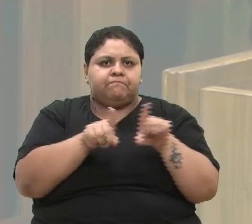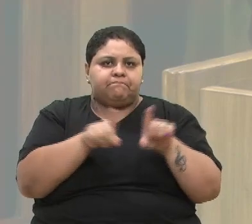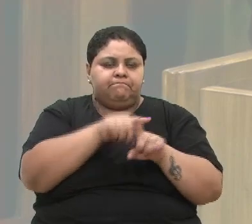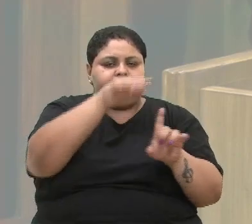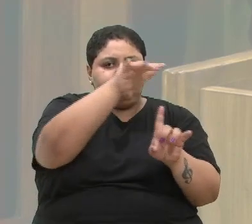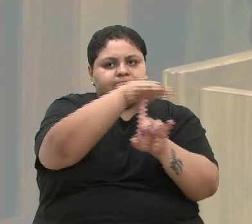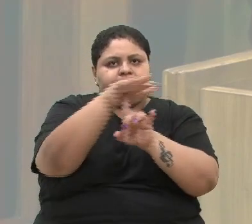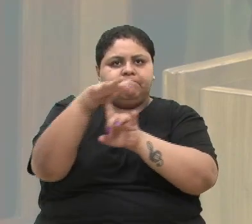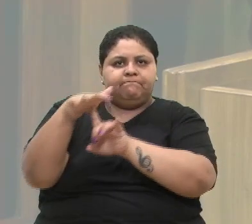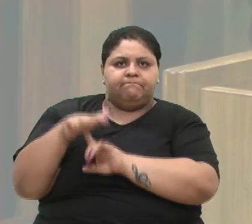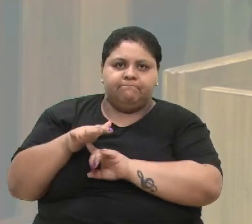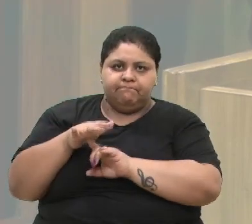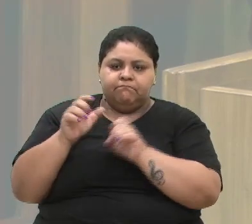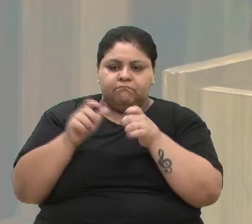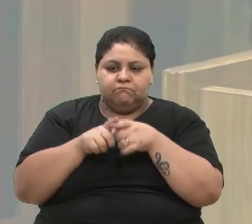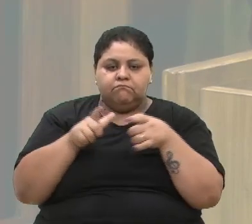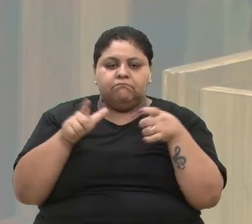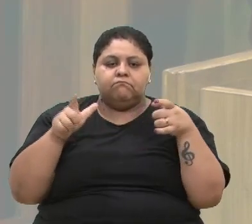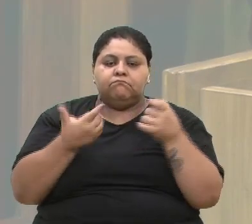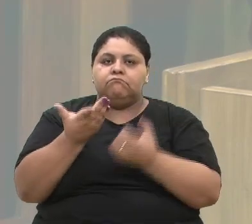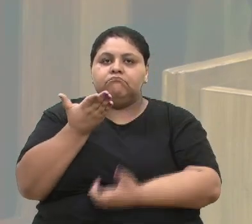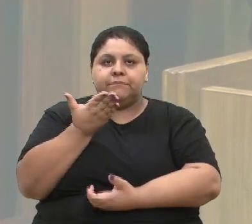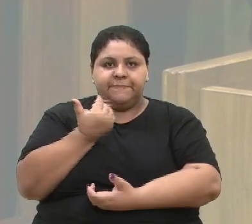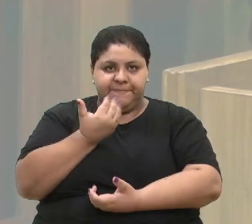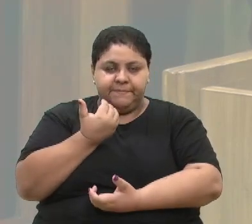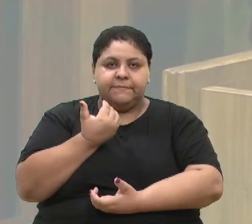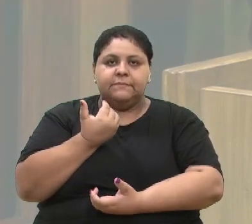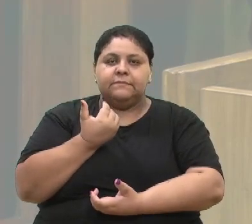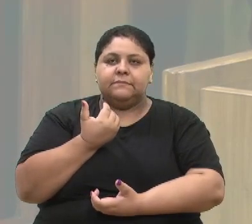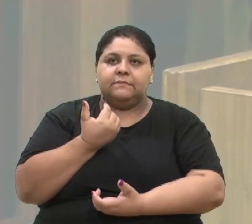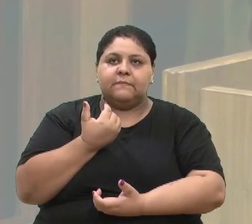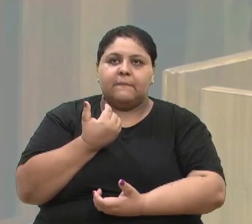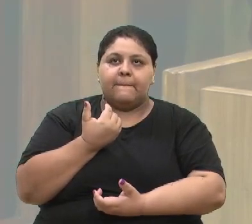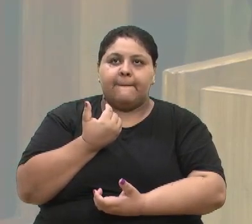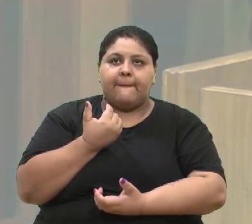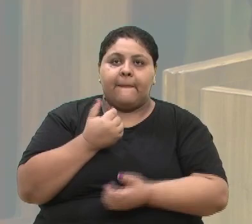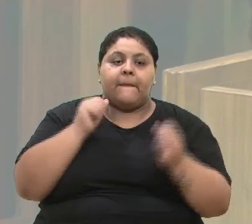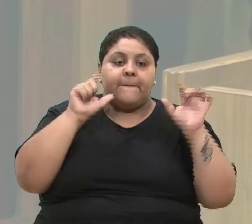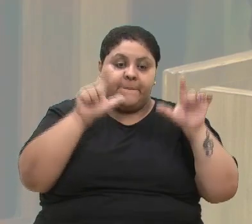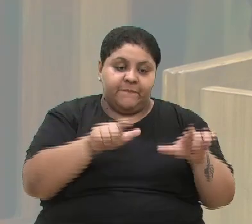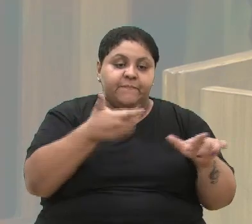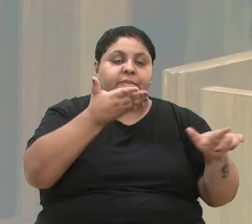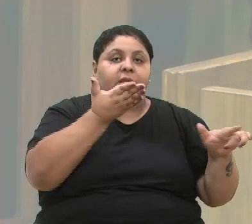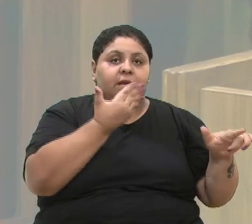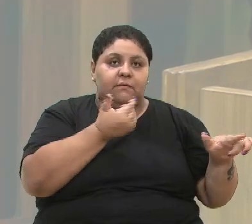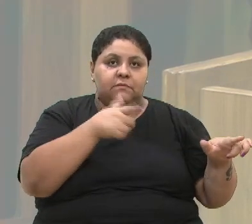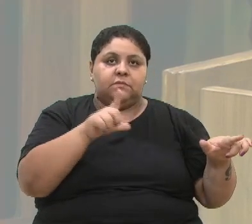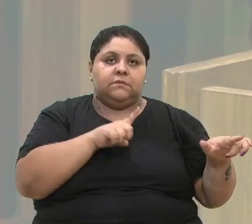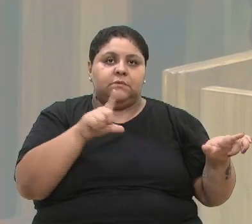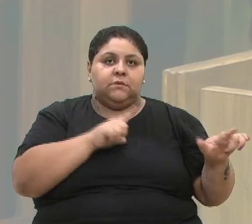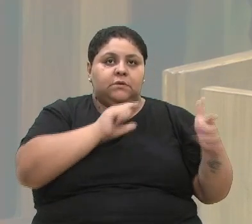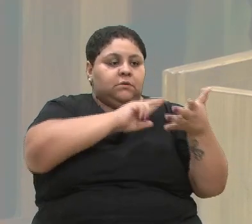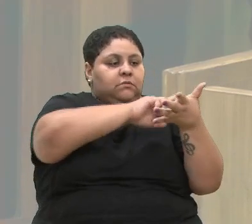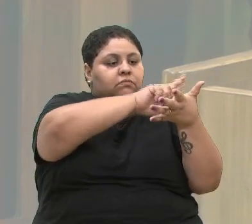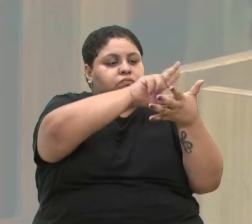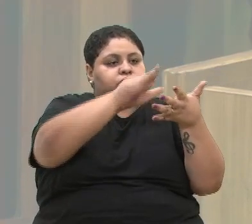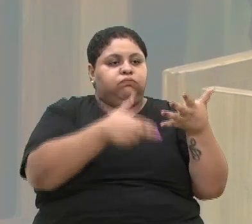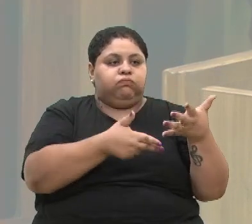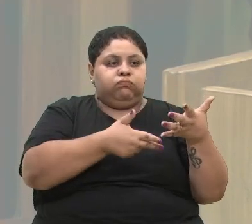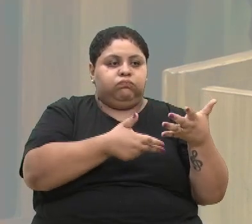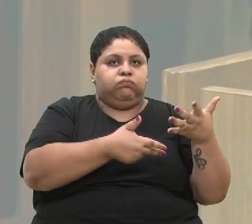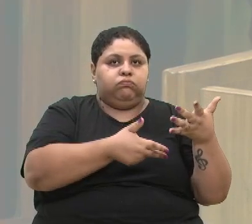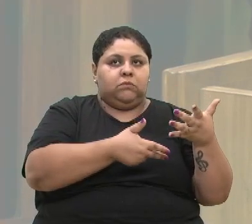feira grande de alimentação, um espaço da alimentação, tem diversos trailers ali